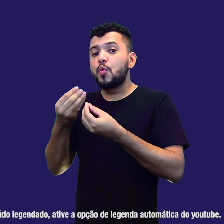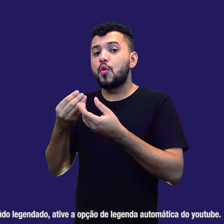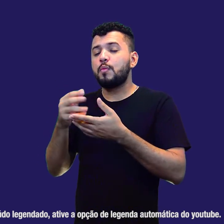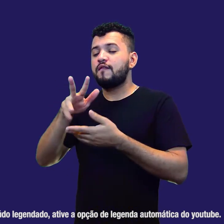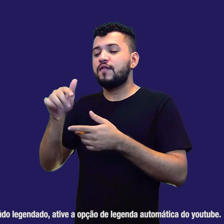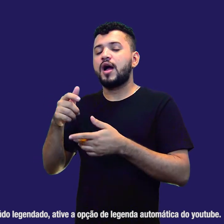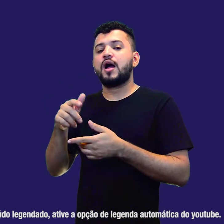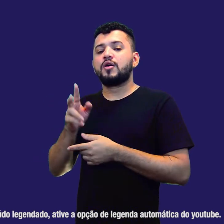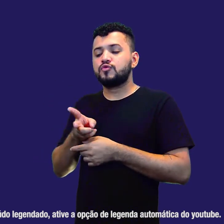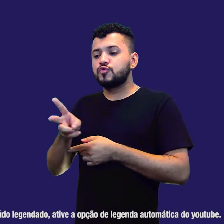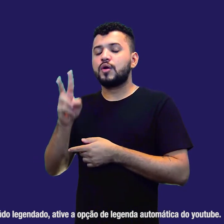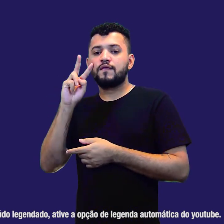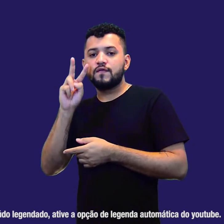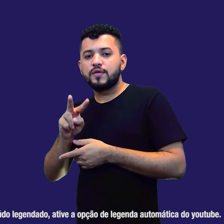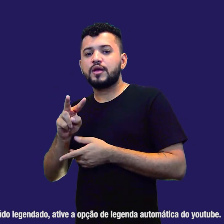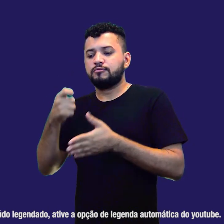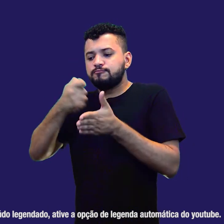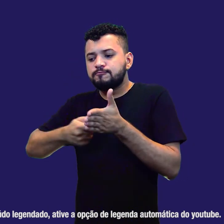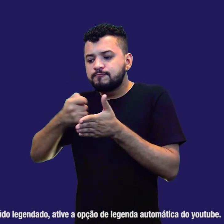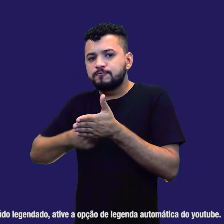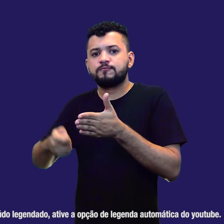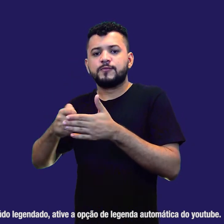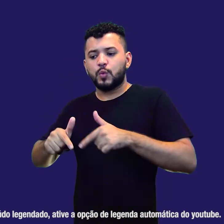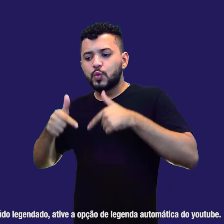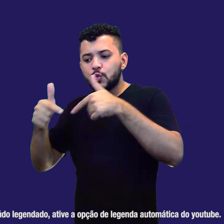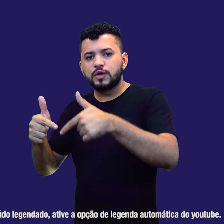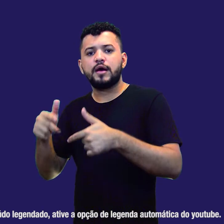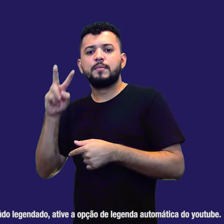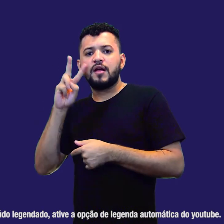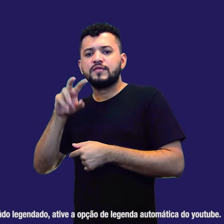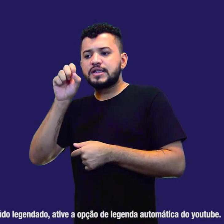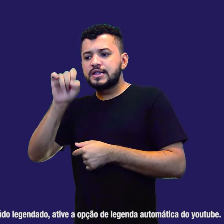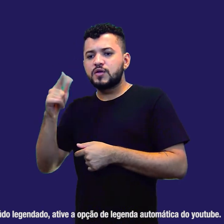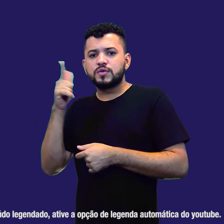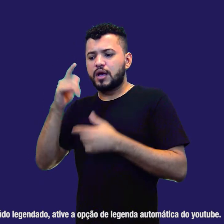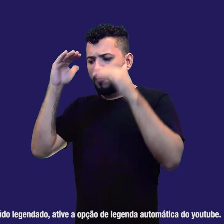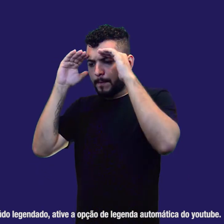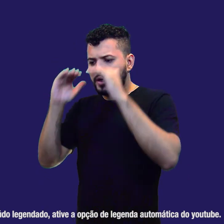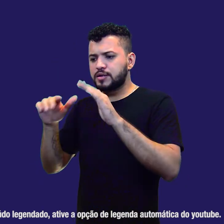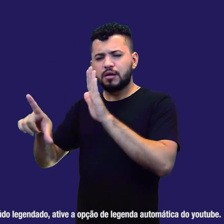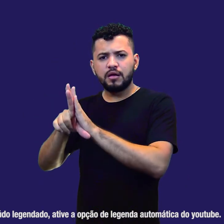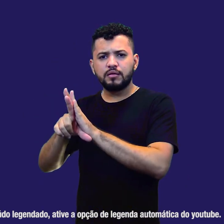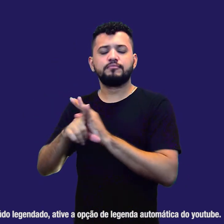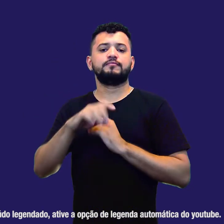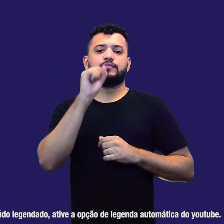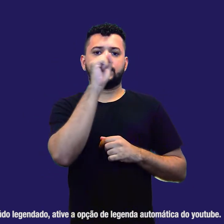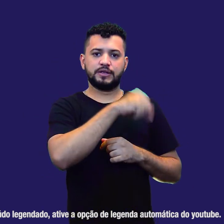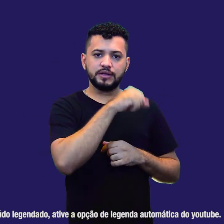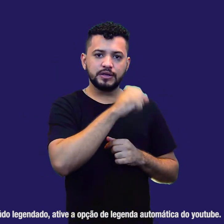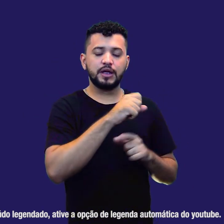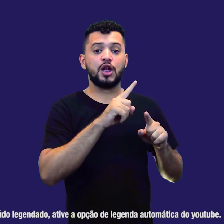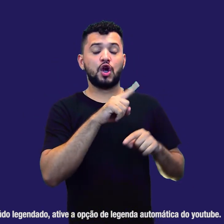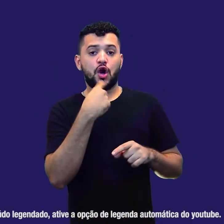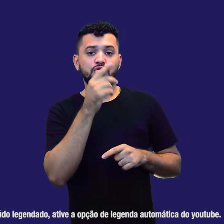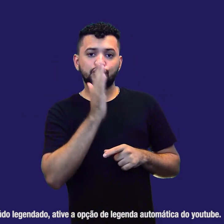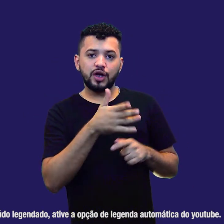continuar em cima disso para saber se realmente está sendo cumprido? Sim, com certeza. É algo que a gente faz hoje